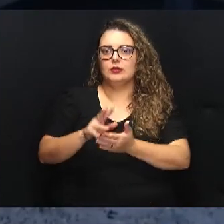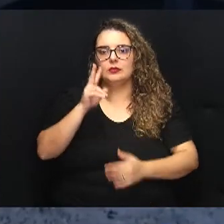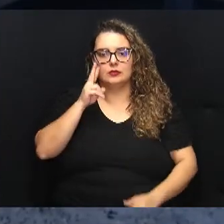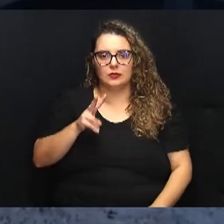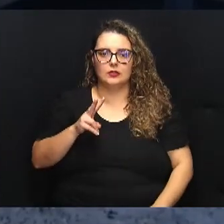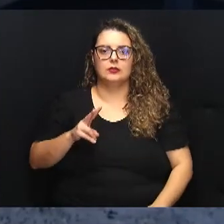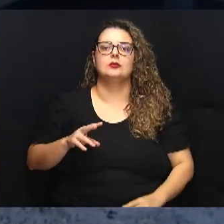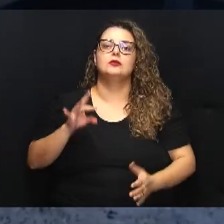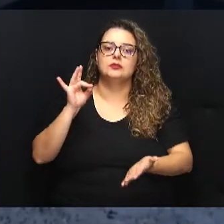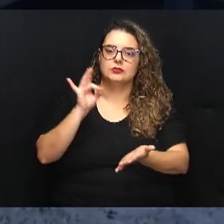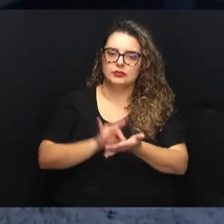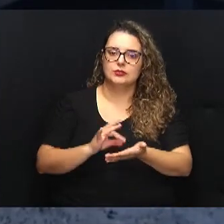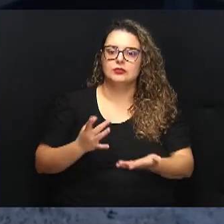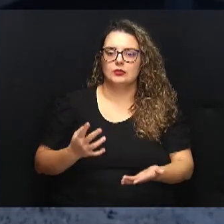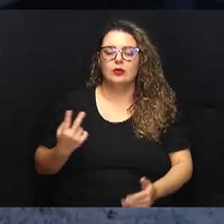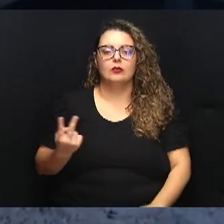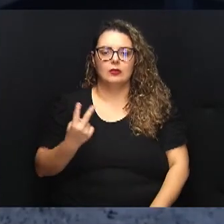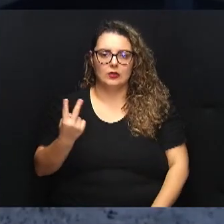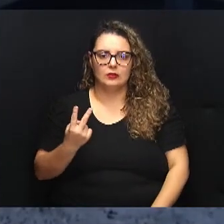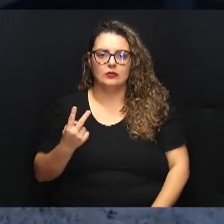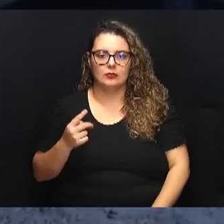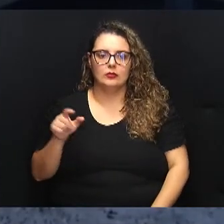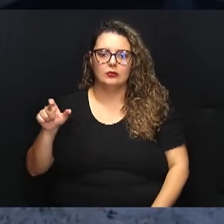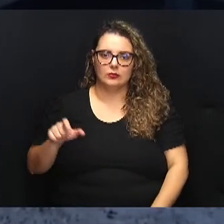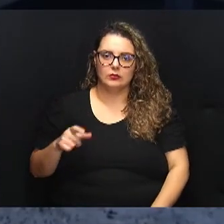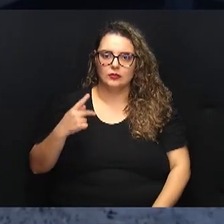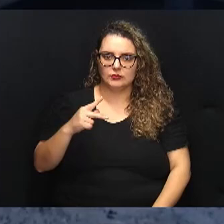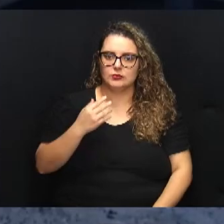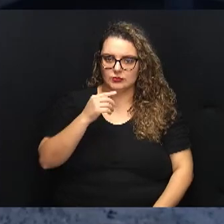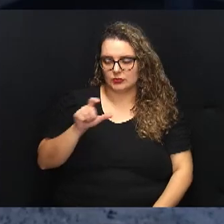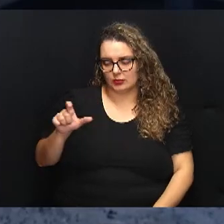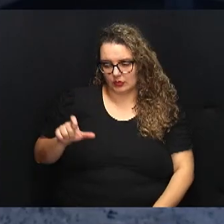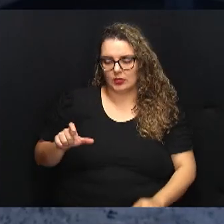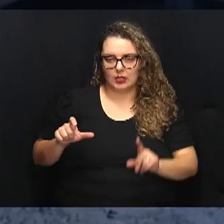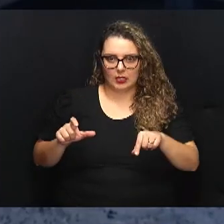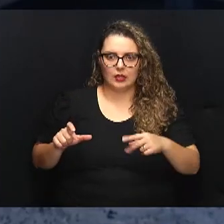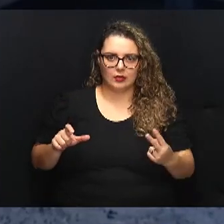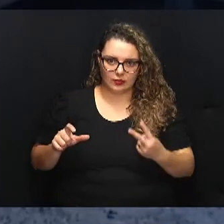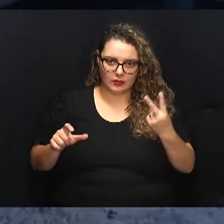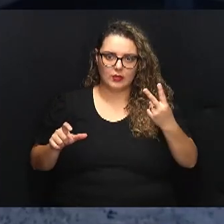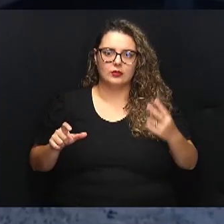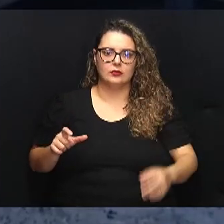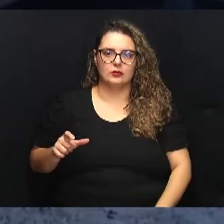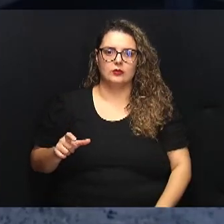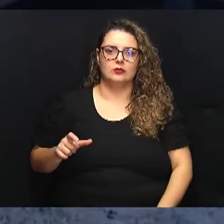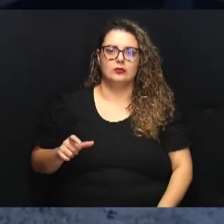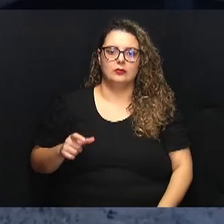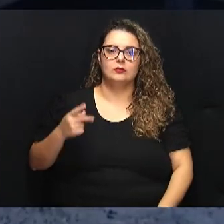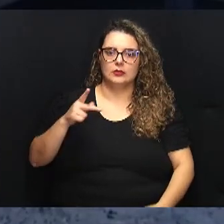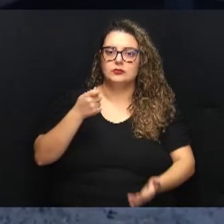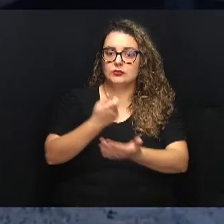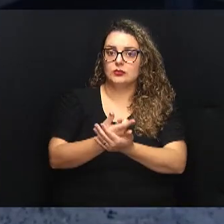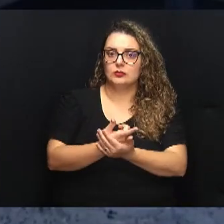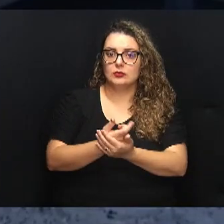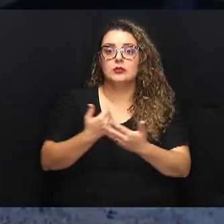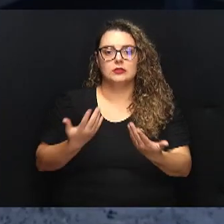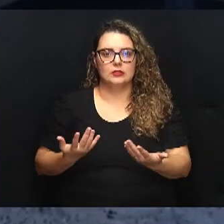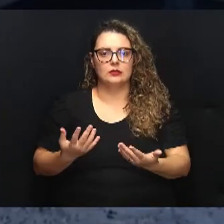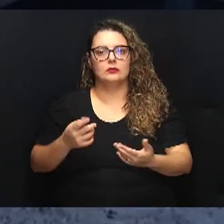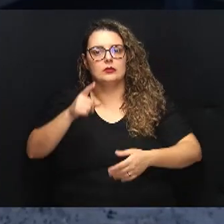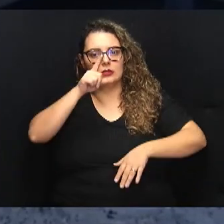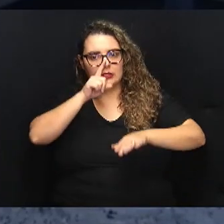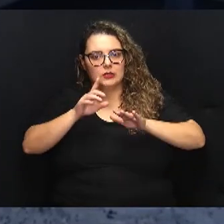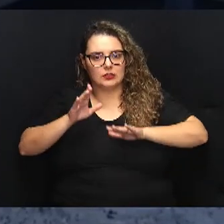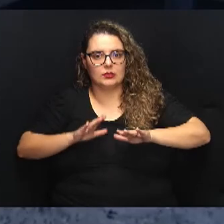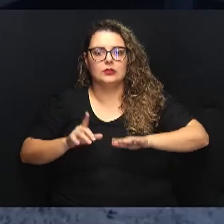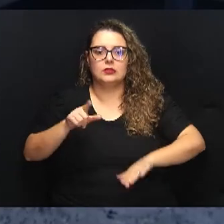de que de fato o valor passado no seu cartão é o valor da sua compra. Então mantenha esses cuidados, que eles